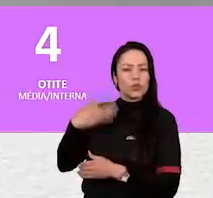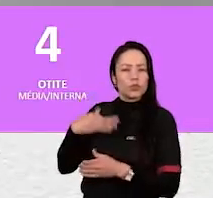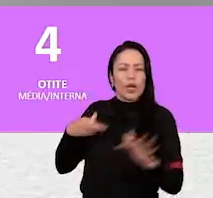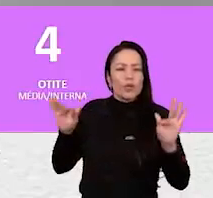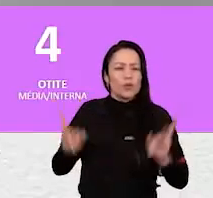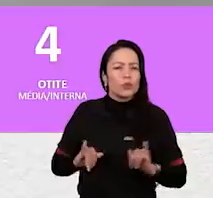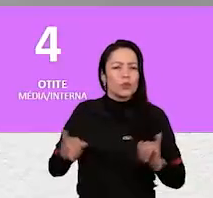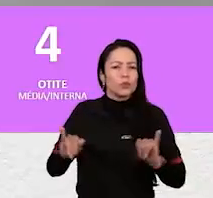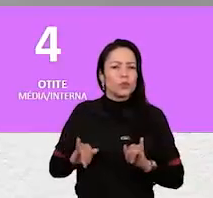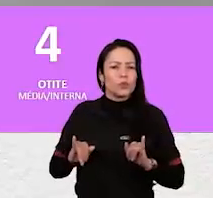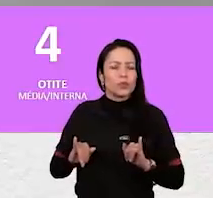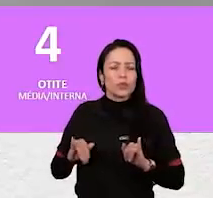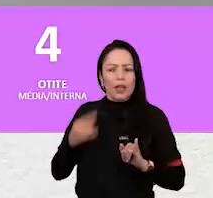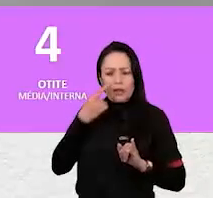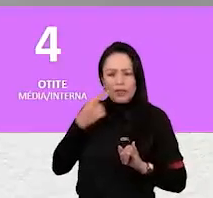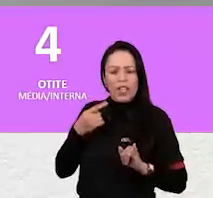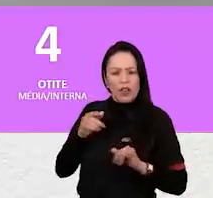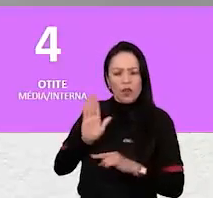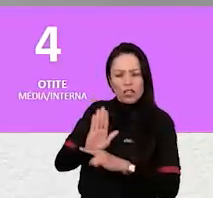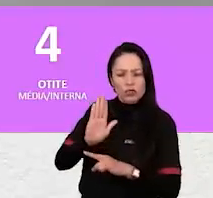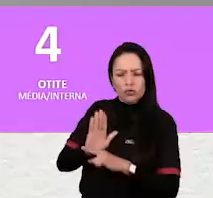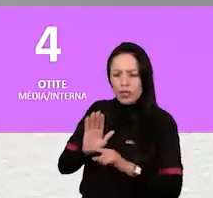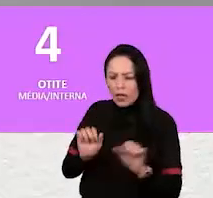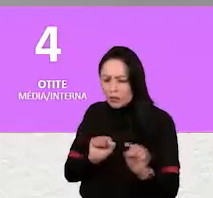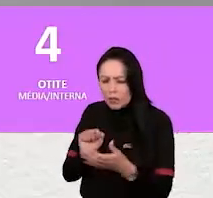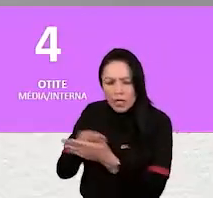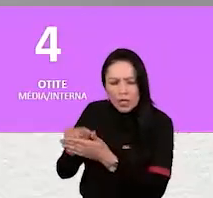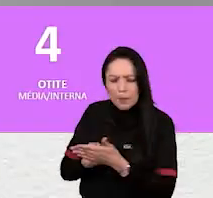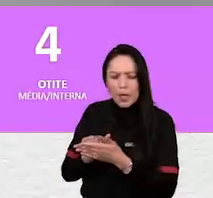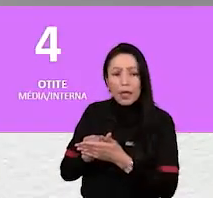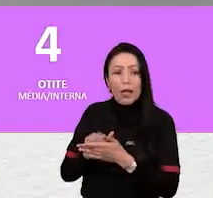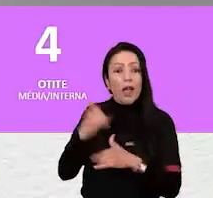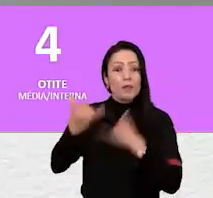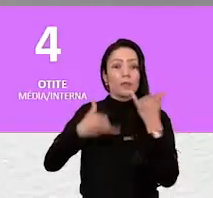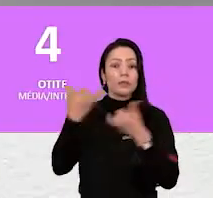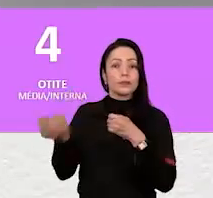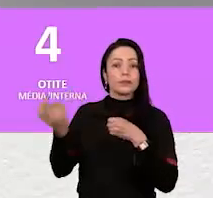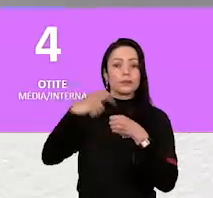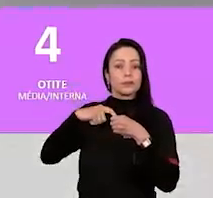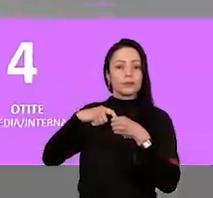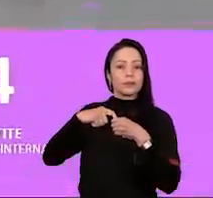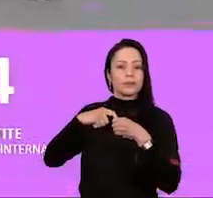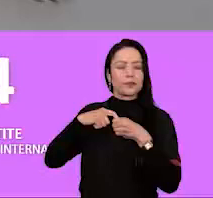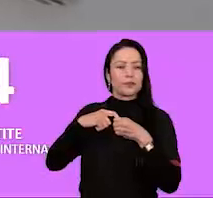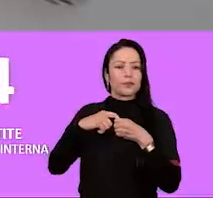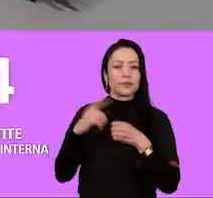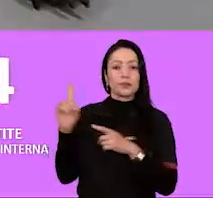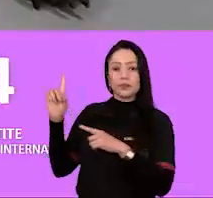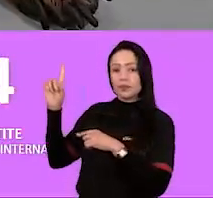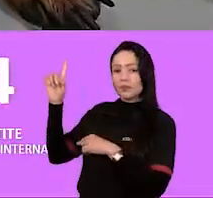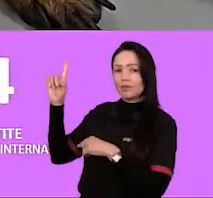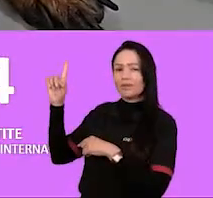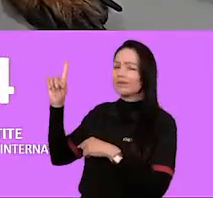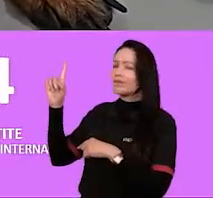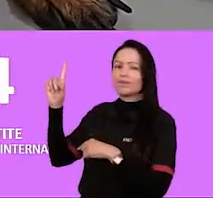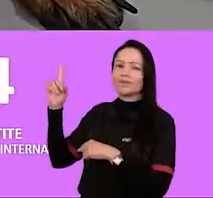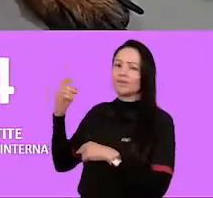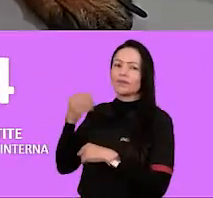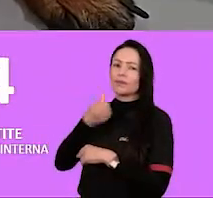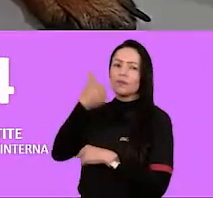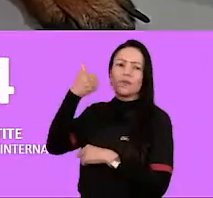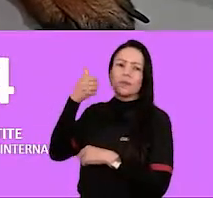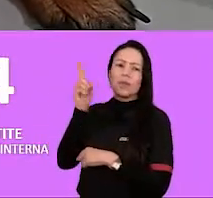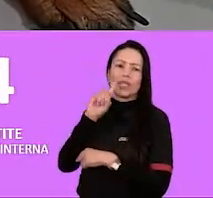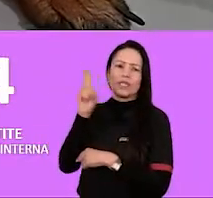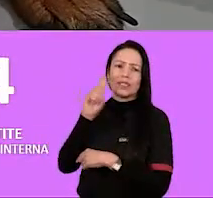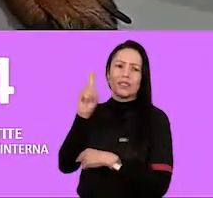faz o procedimento, o proprietário fala, ele voltou a brincar, ele não brincava mais. Já esse animal está extremamente desconfortável. Esse é o cara que tem